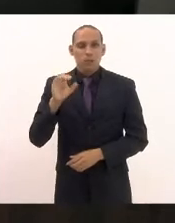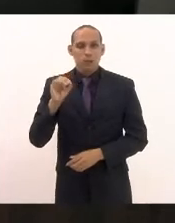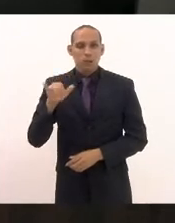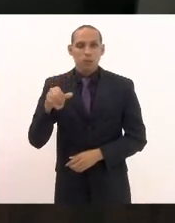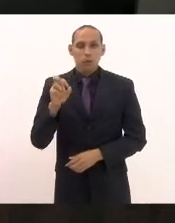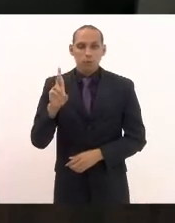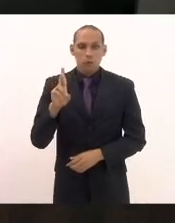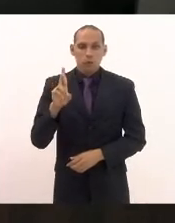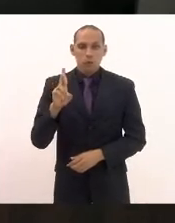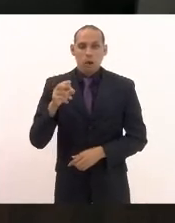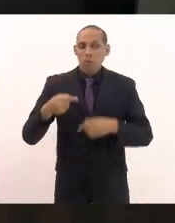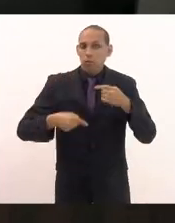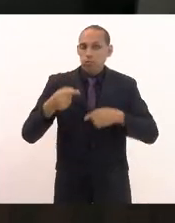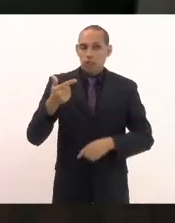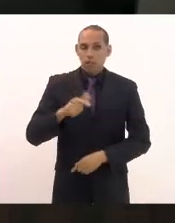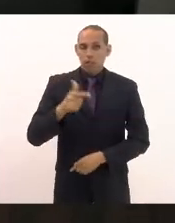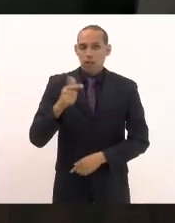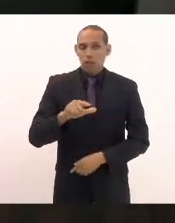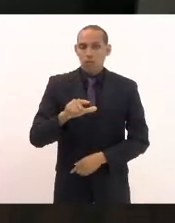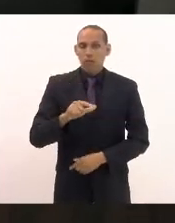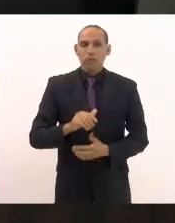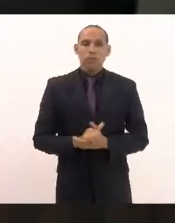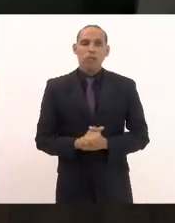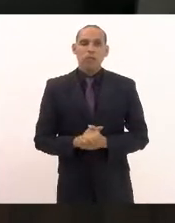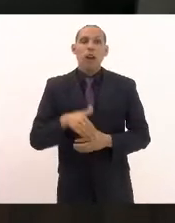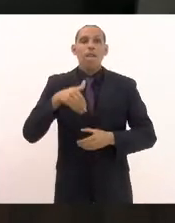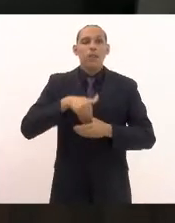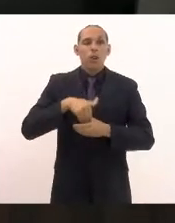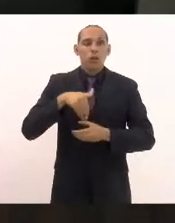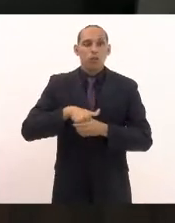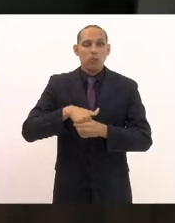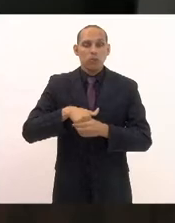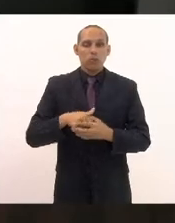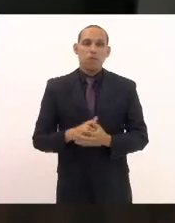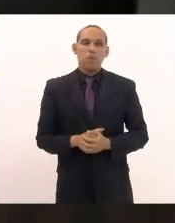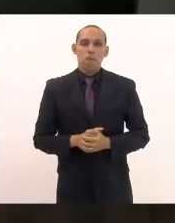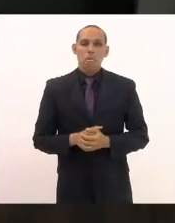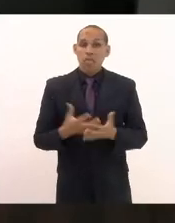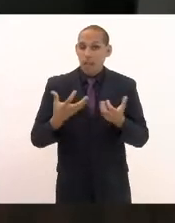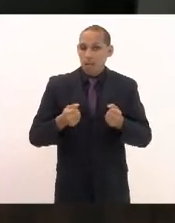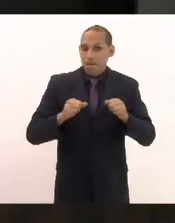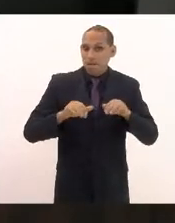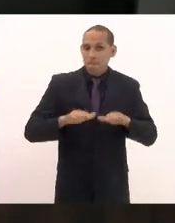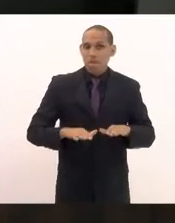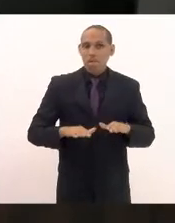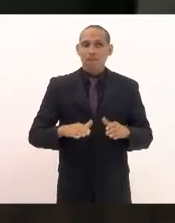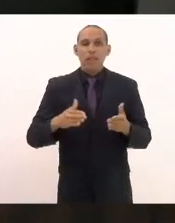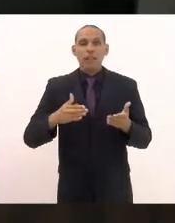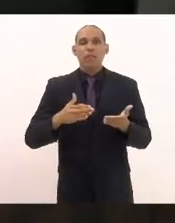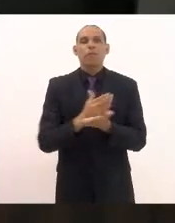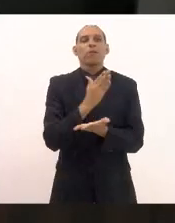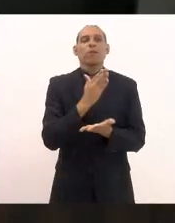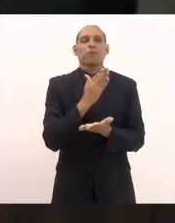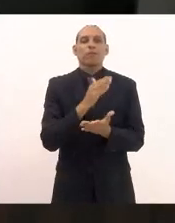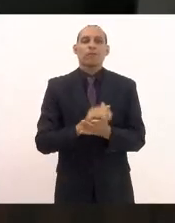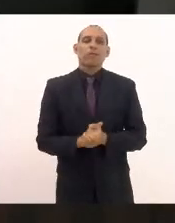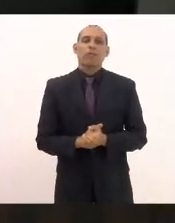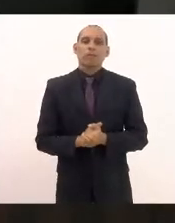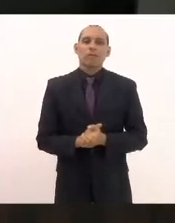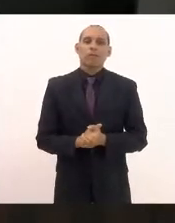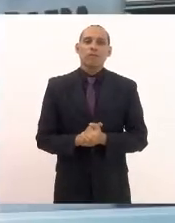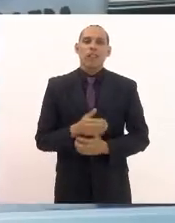Em discussão, não havendo quem queira discutir, encerrada a discussão. Em votação, senhores que aprovam, permaneçam como estão. Aprovado, vai